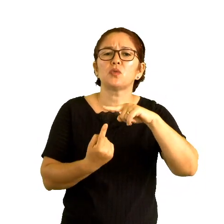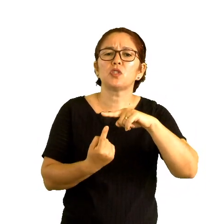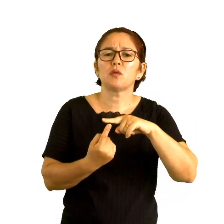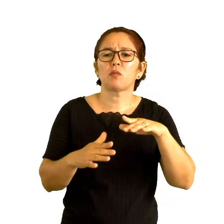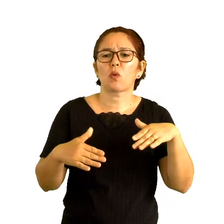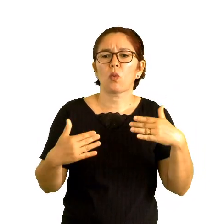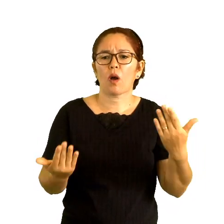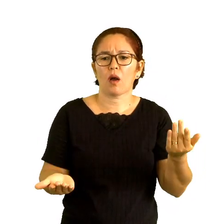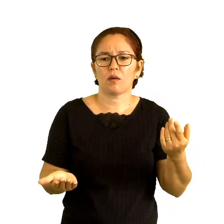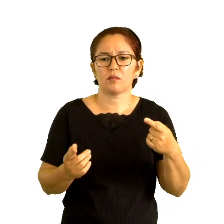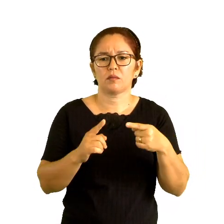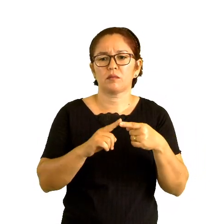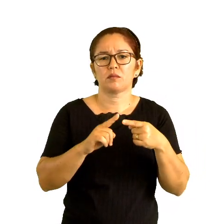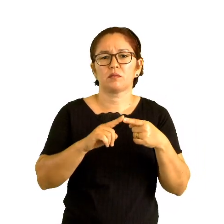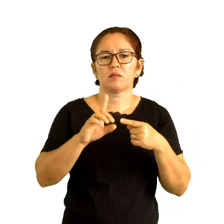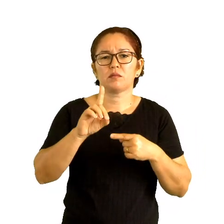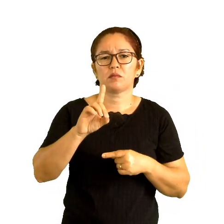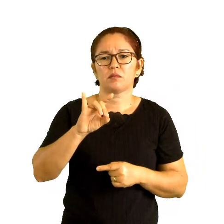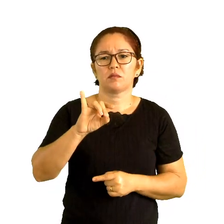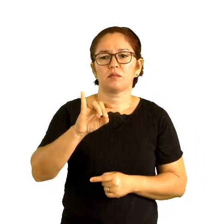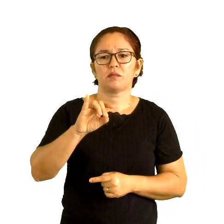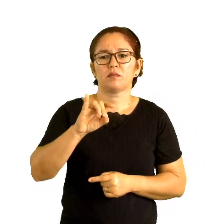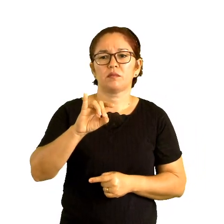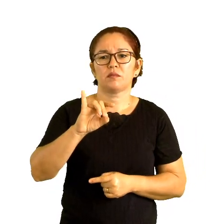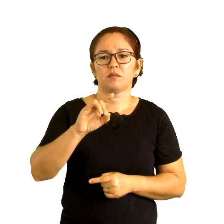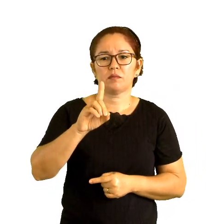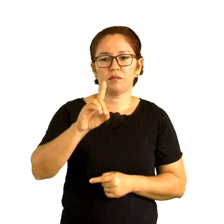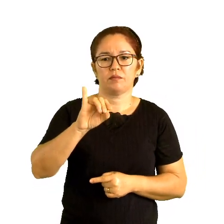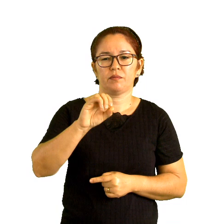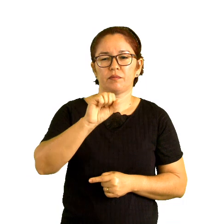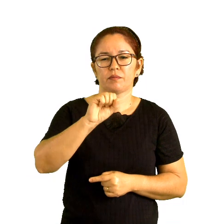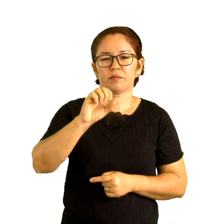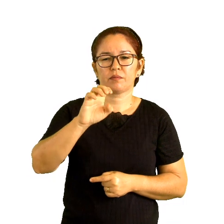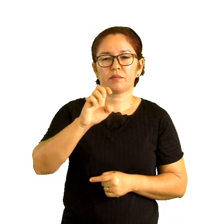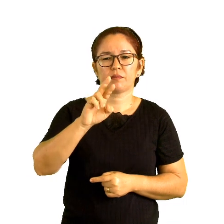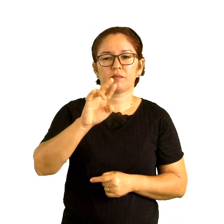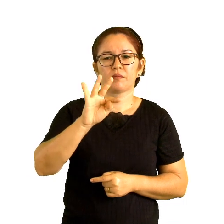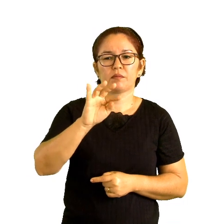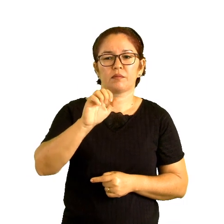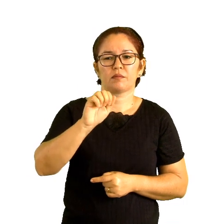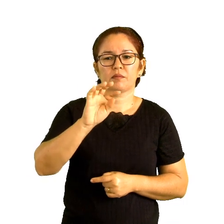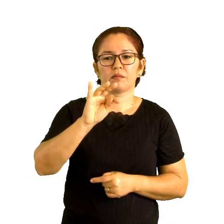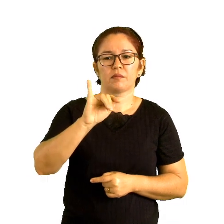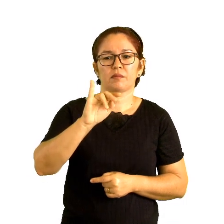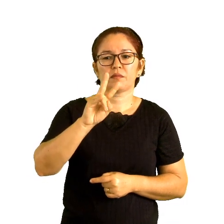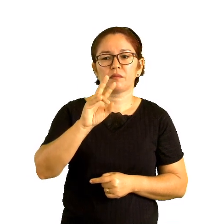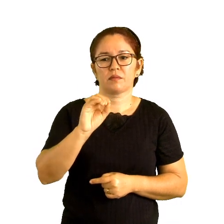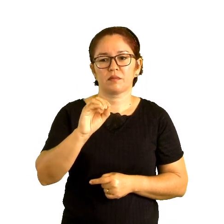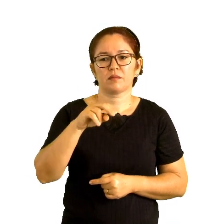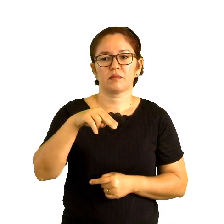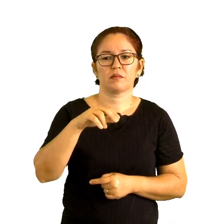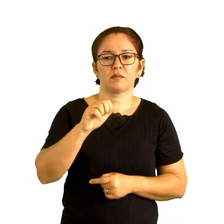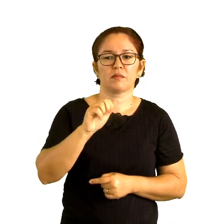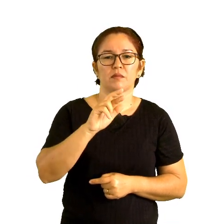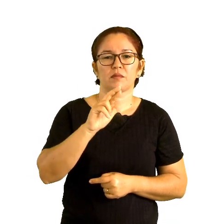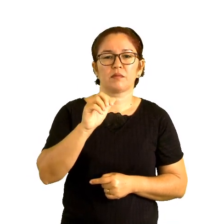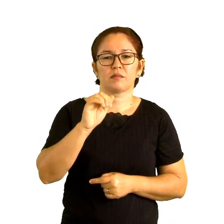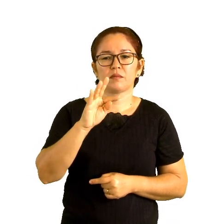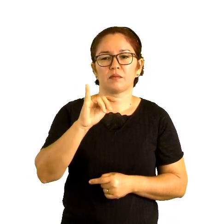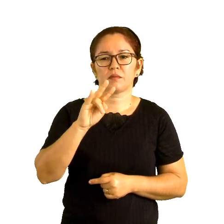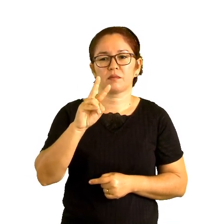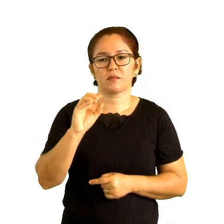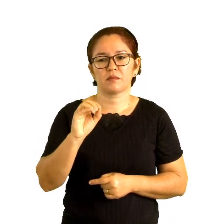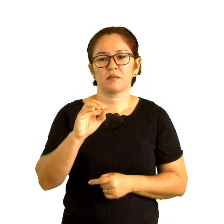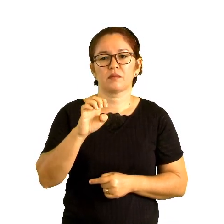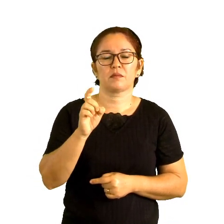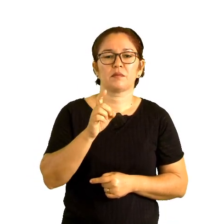dissertativo, narrativo, expositivo e injuntivo. Então você vai